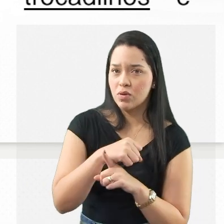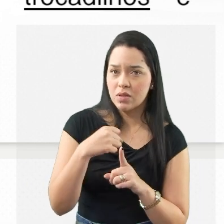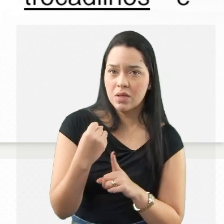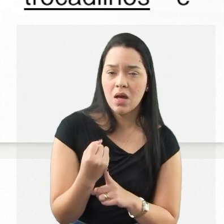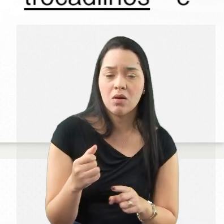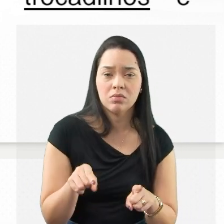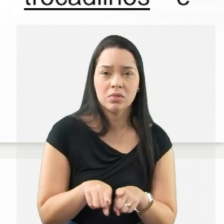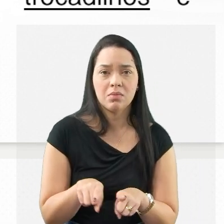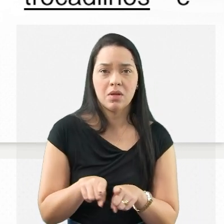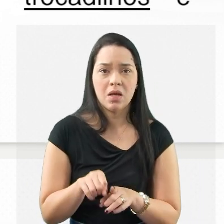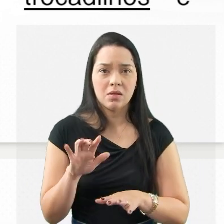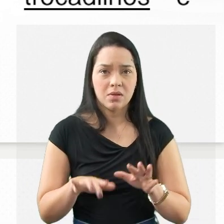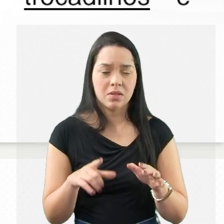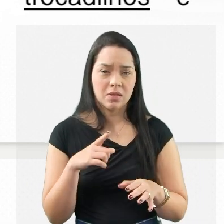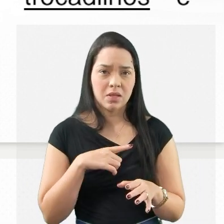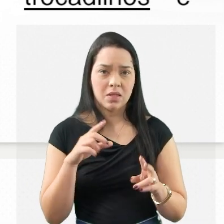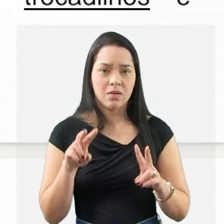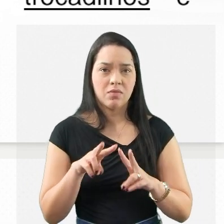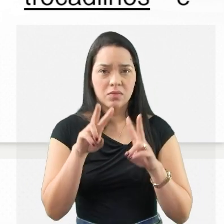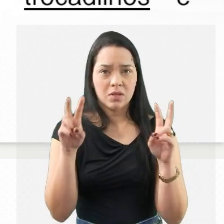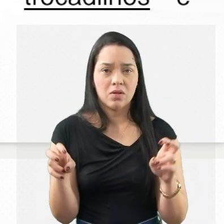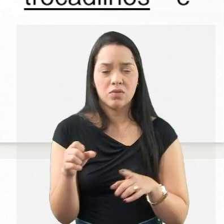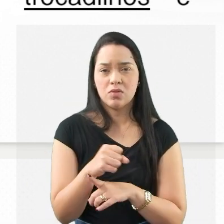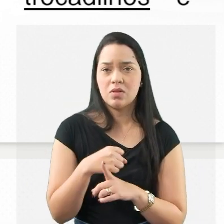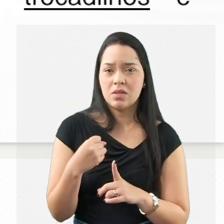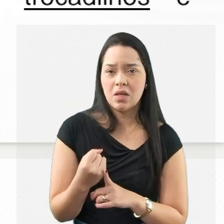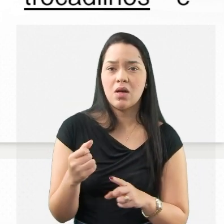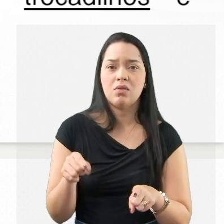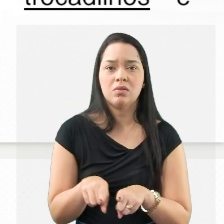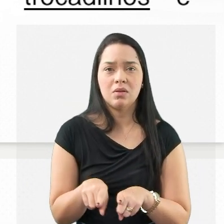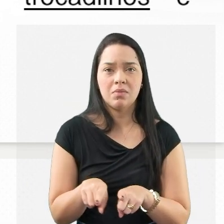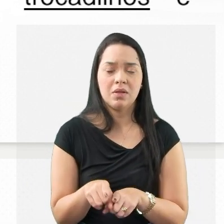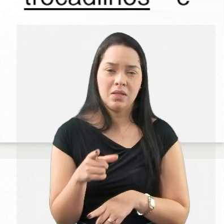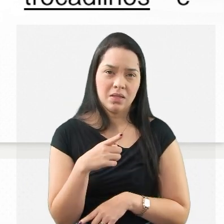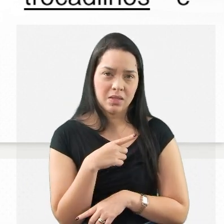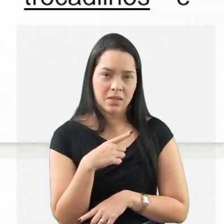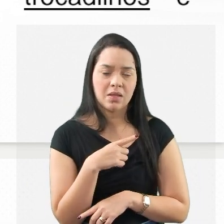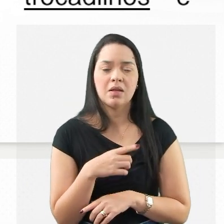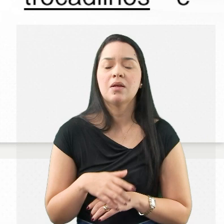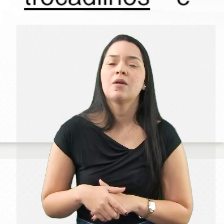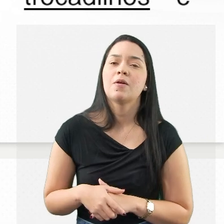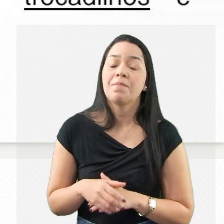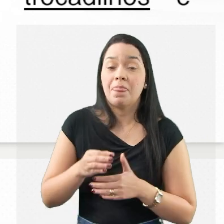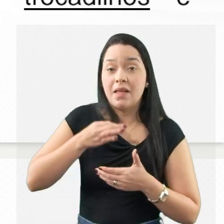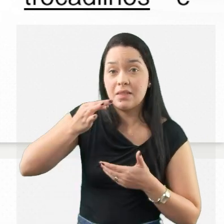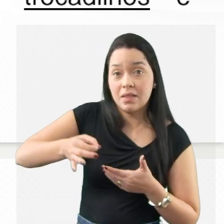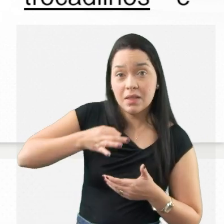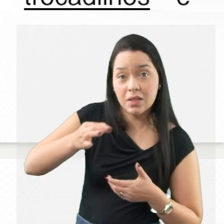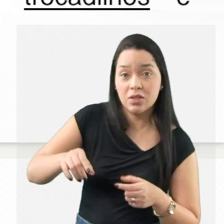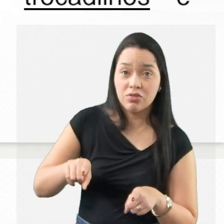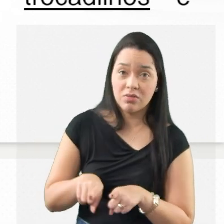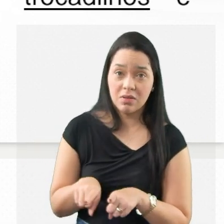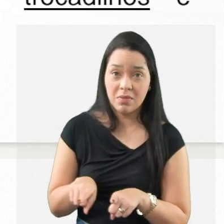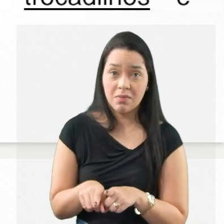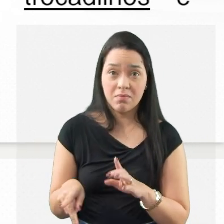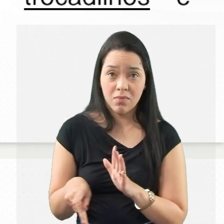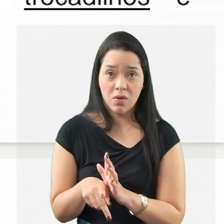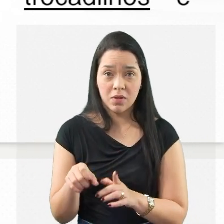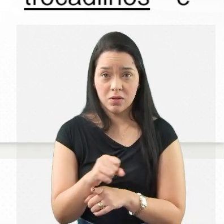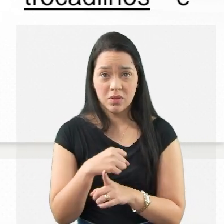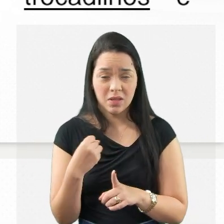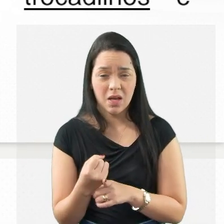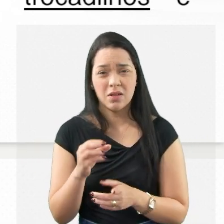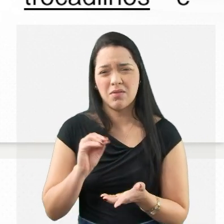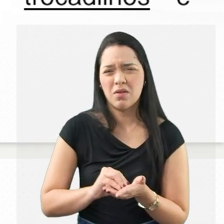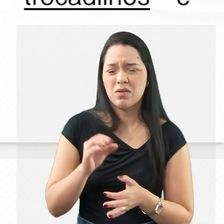tem muitas vezes essa função social de fazer essa denúncia, essa crítica aos aspectos da sociedade,